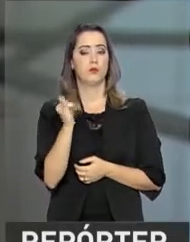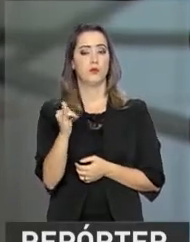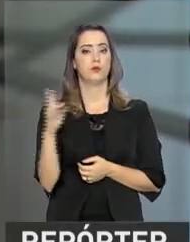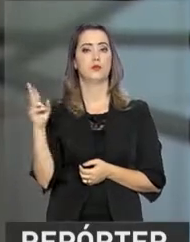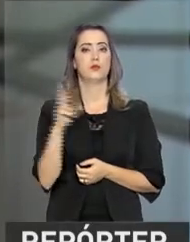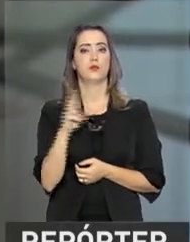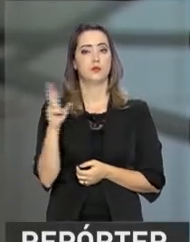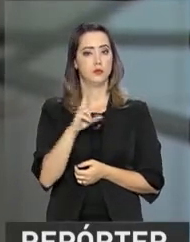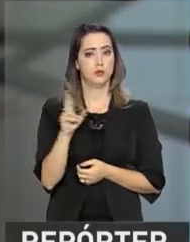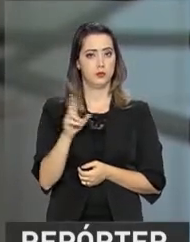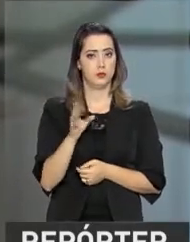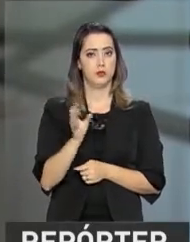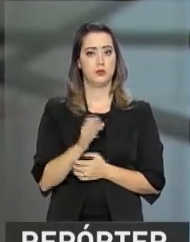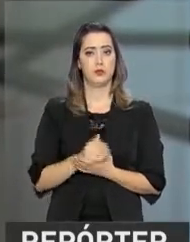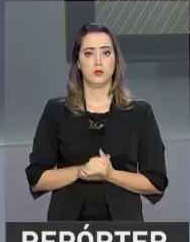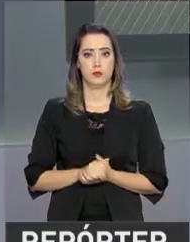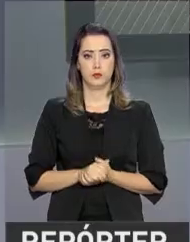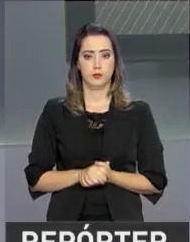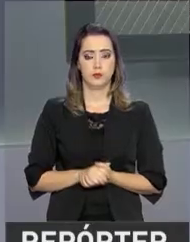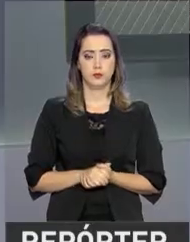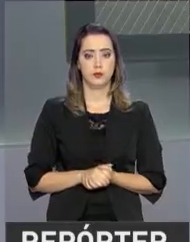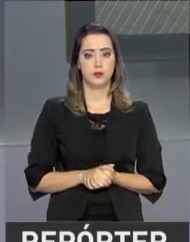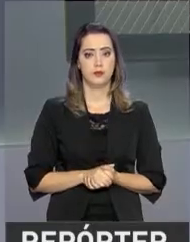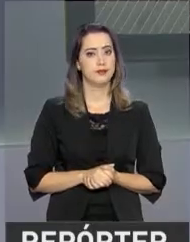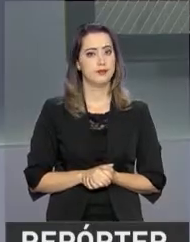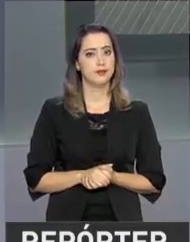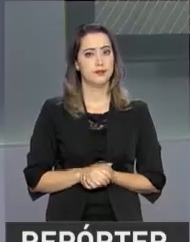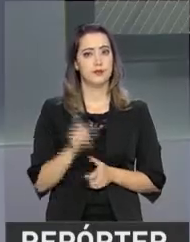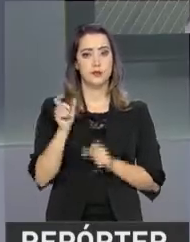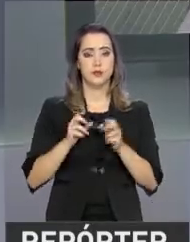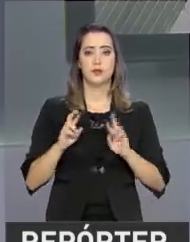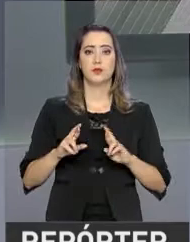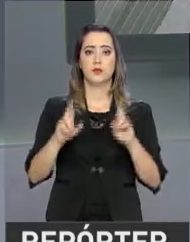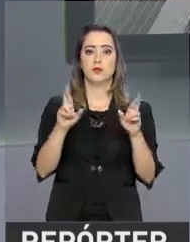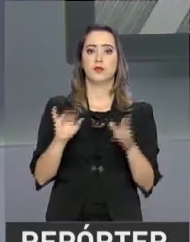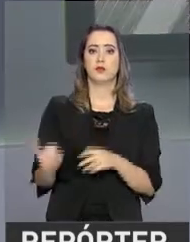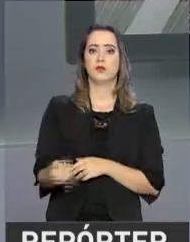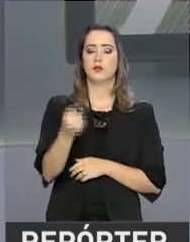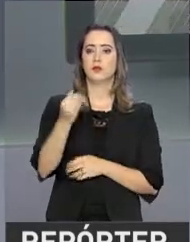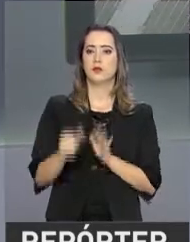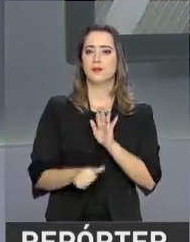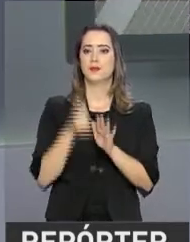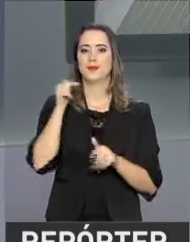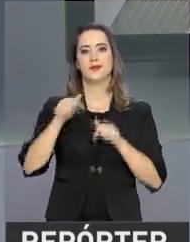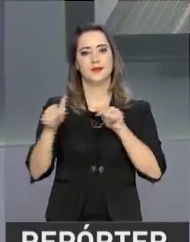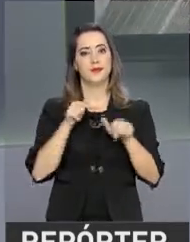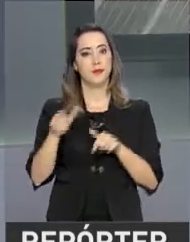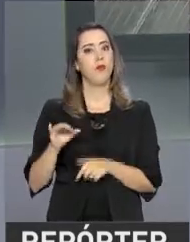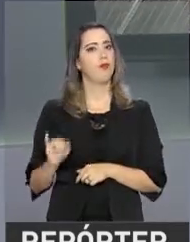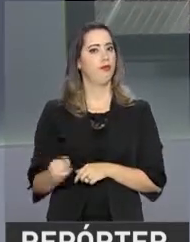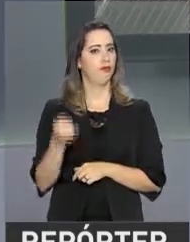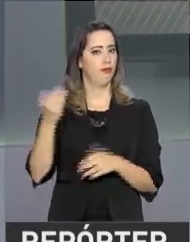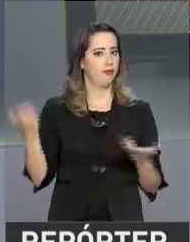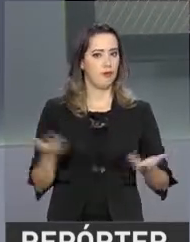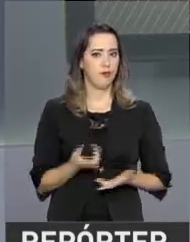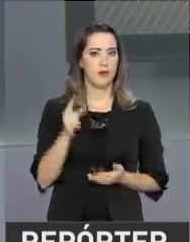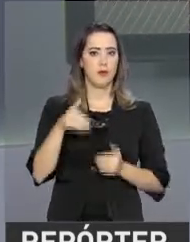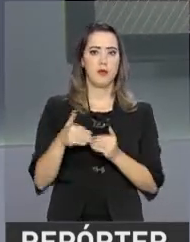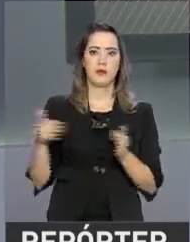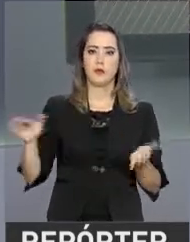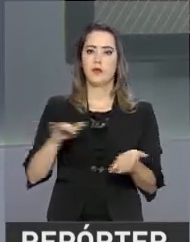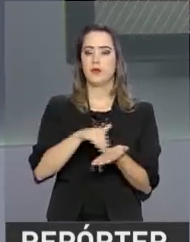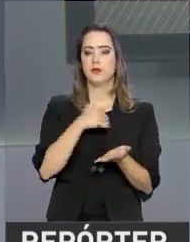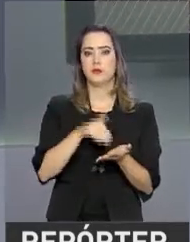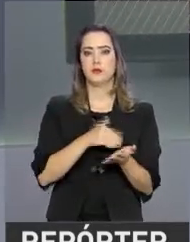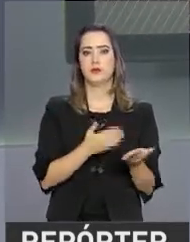e meio de reais no total quem está esperando uma oportunidade para o primeiro emprego têm uma chance é que estão